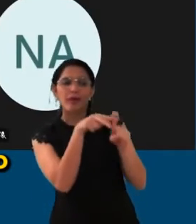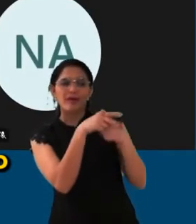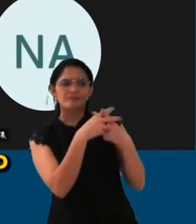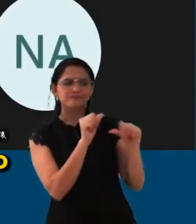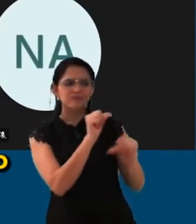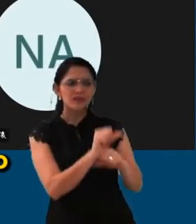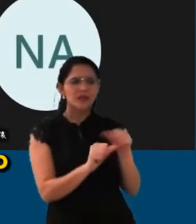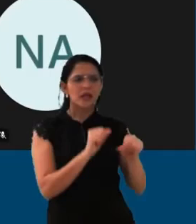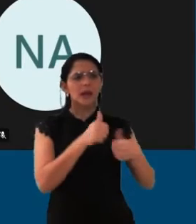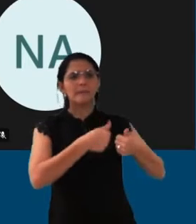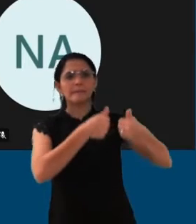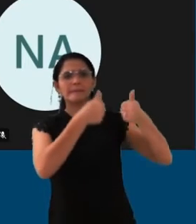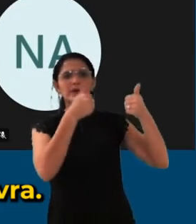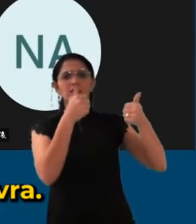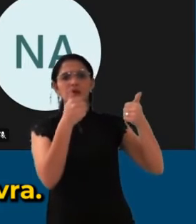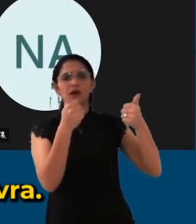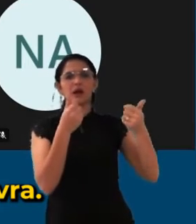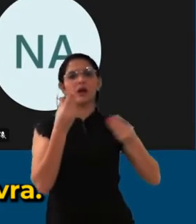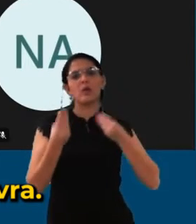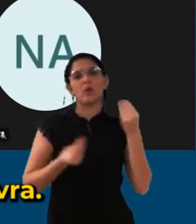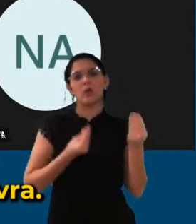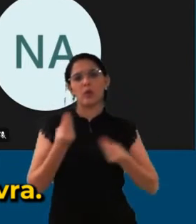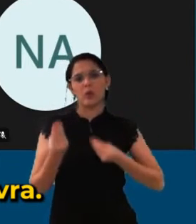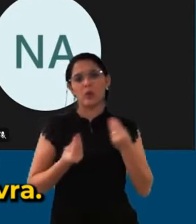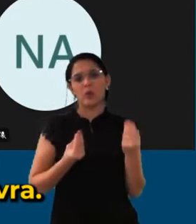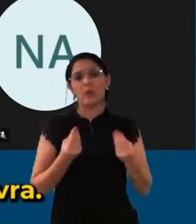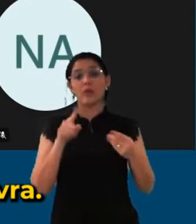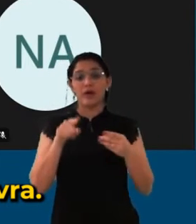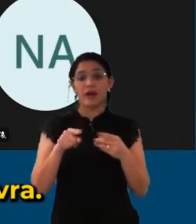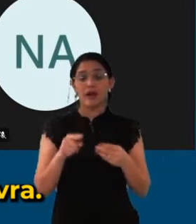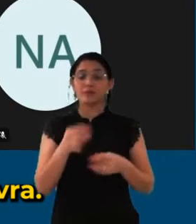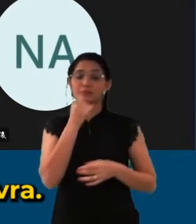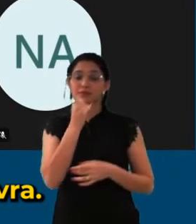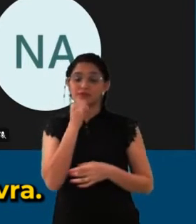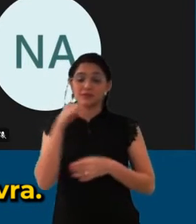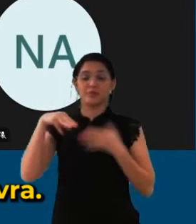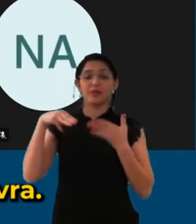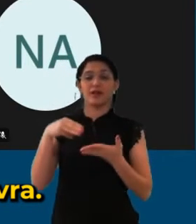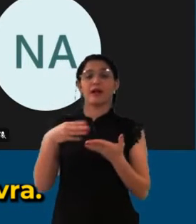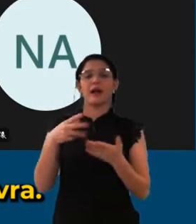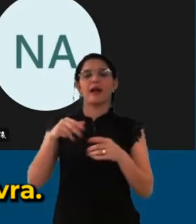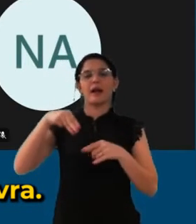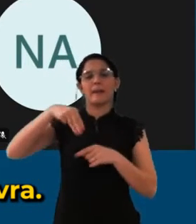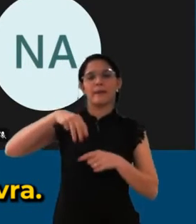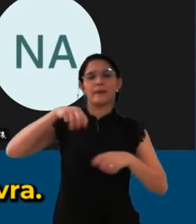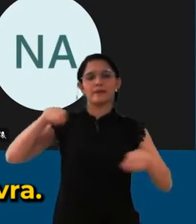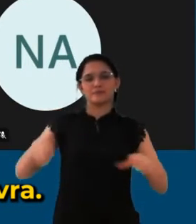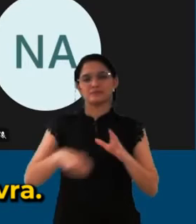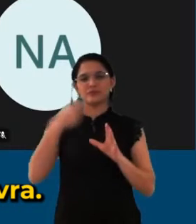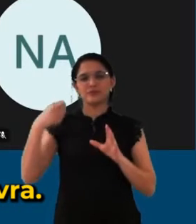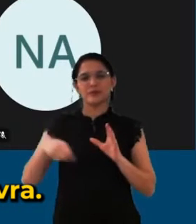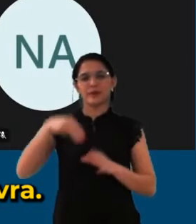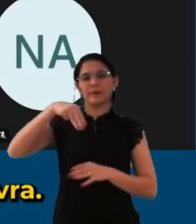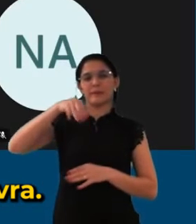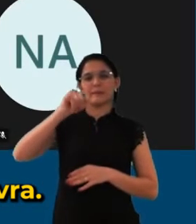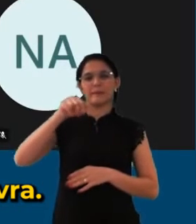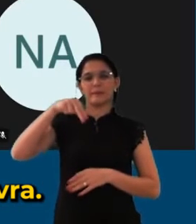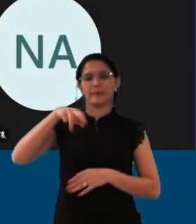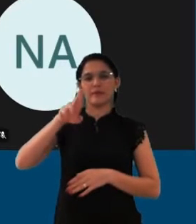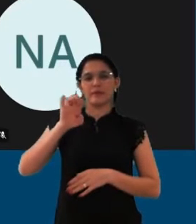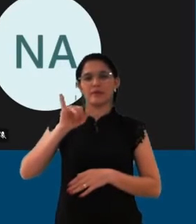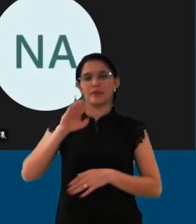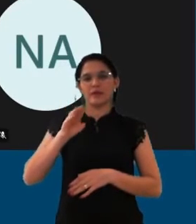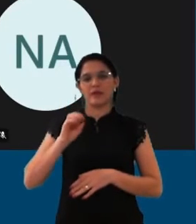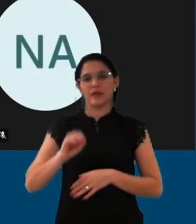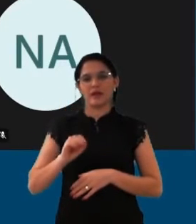concomitante à exploração, porque a própria exploração mineral ela não tinha atingido o talude final da